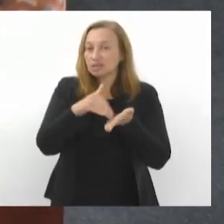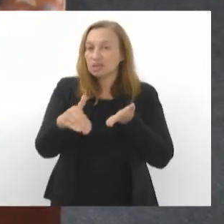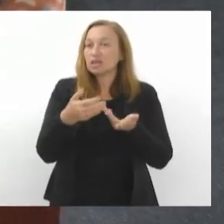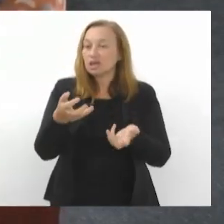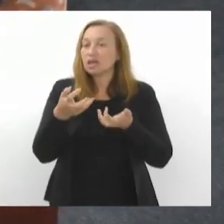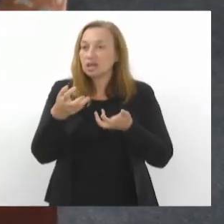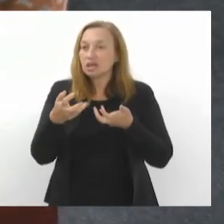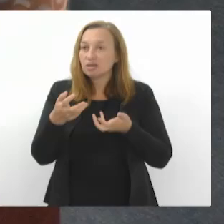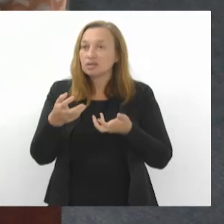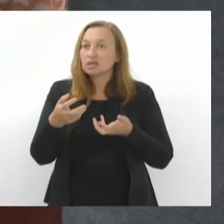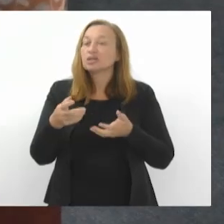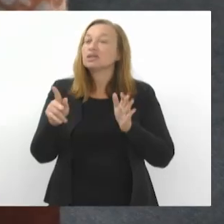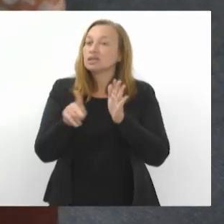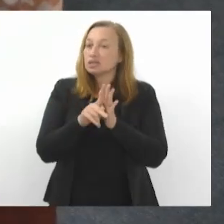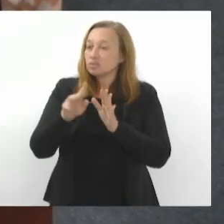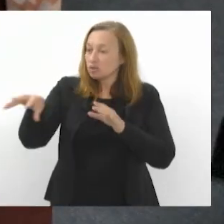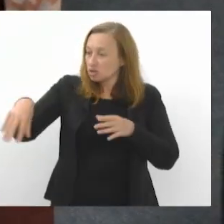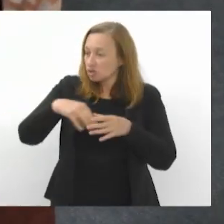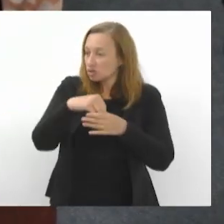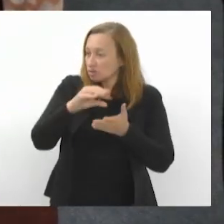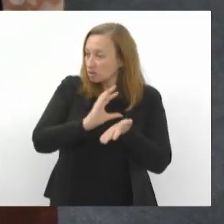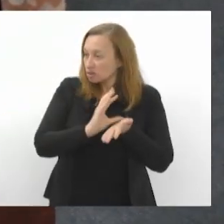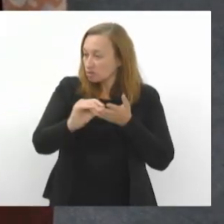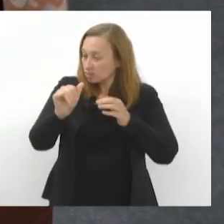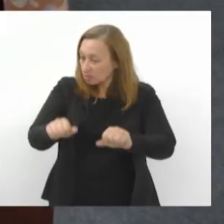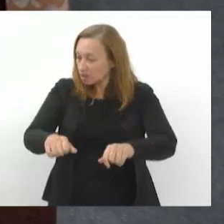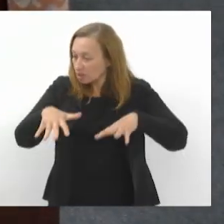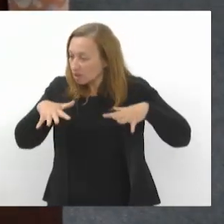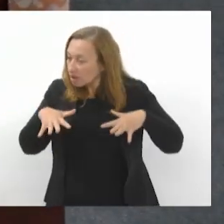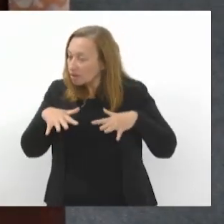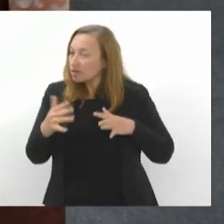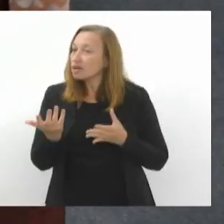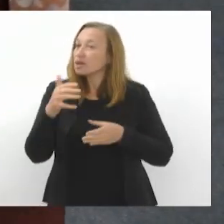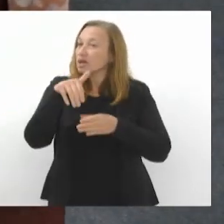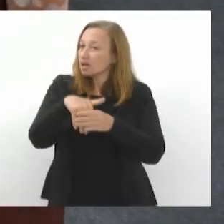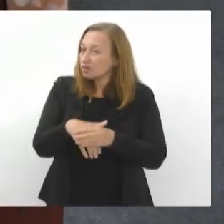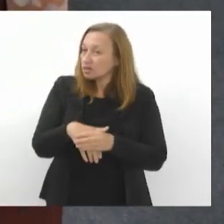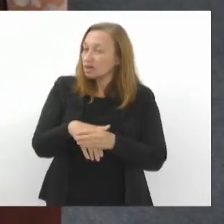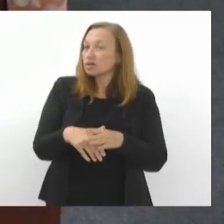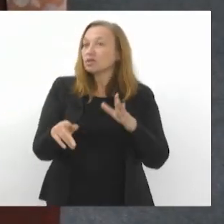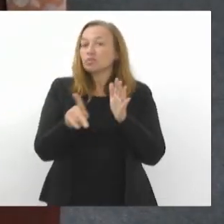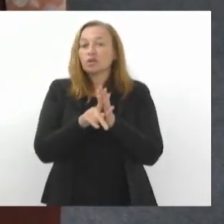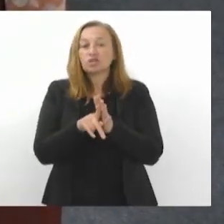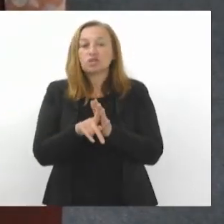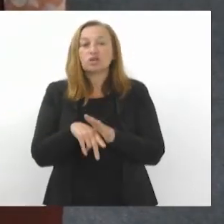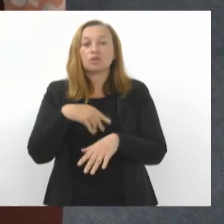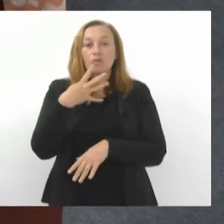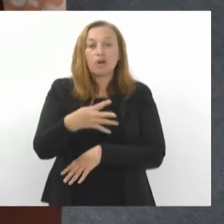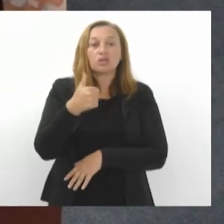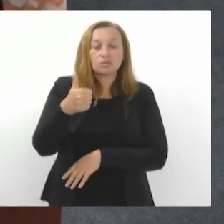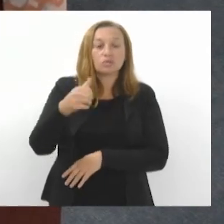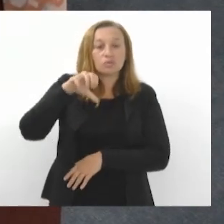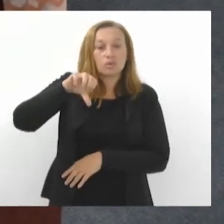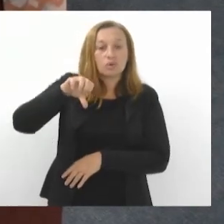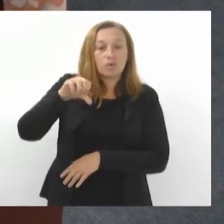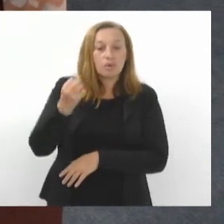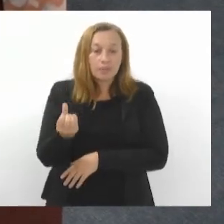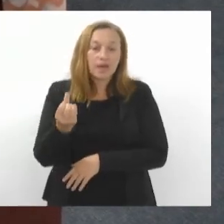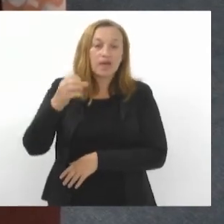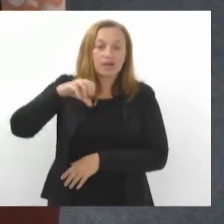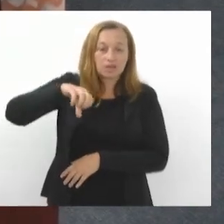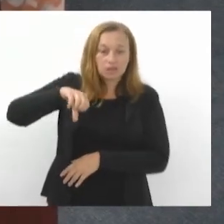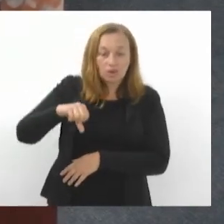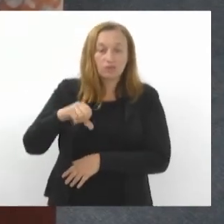trazer esse projeto ao plenário. A gente quer votar aqui o projeto 4169 de